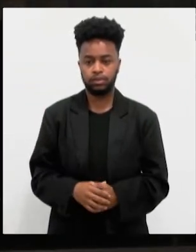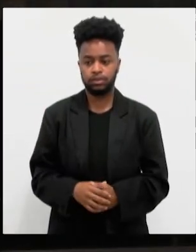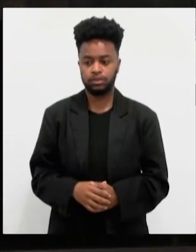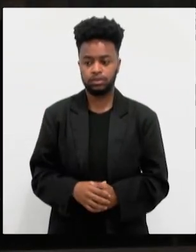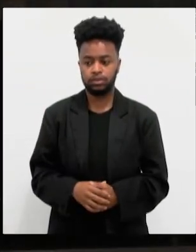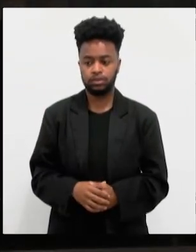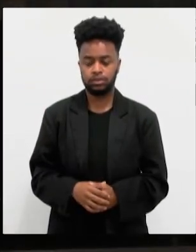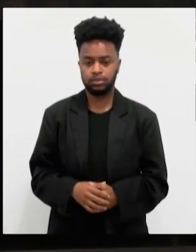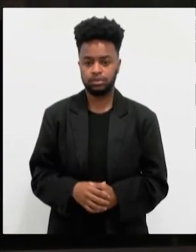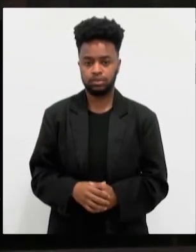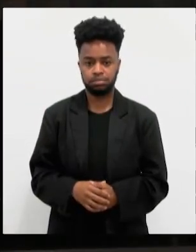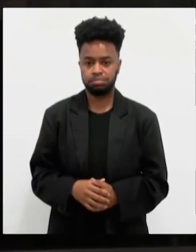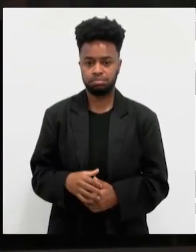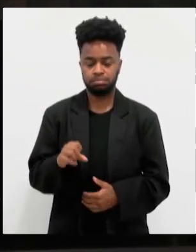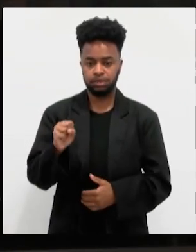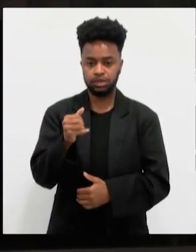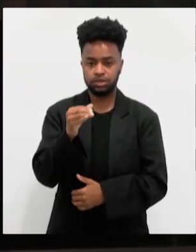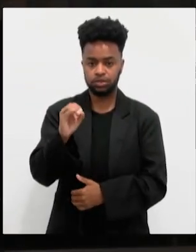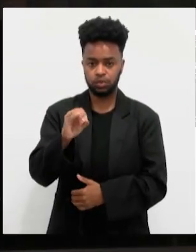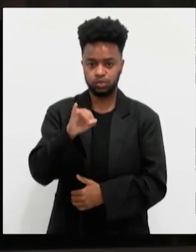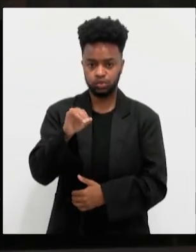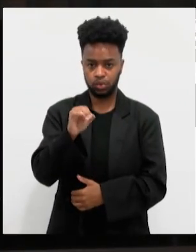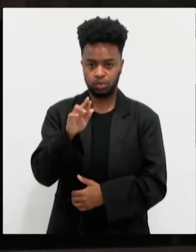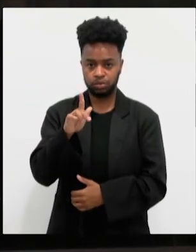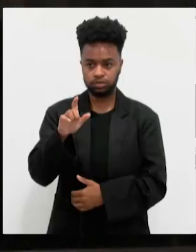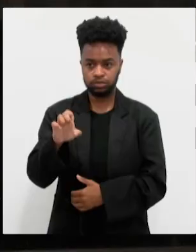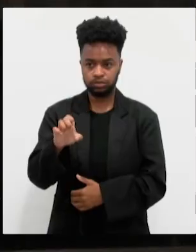E mais, ele disse que